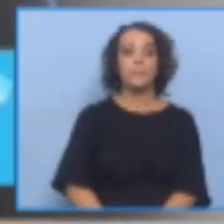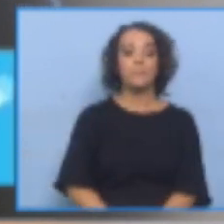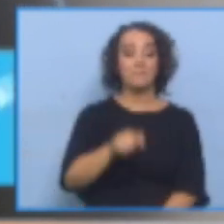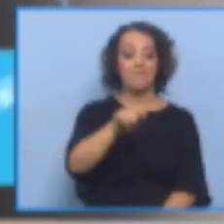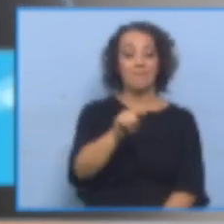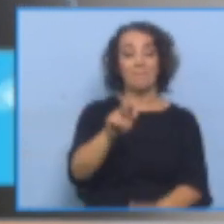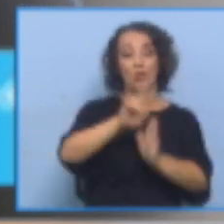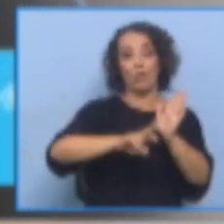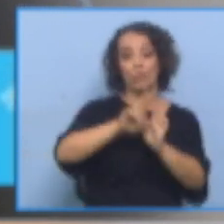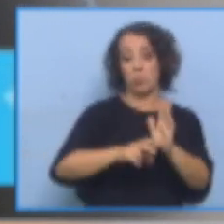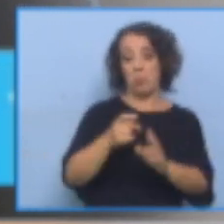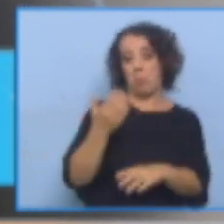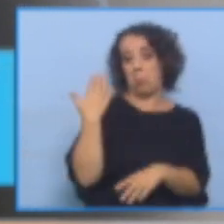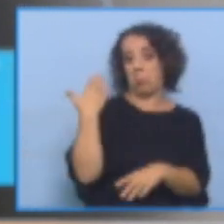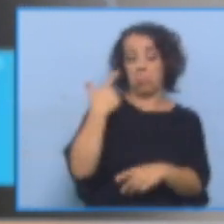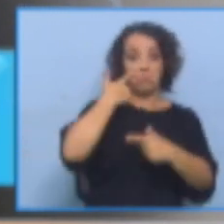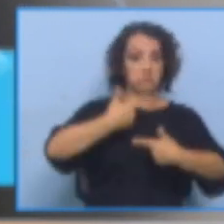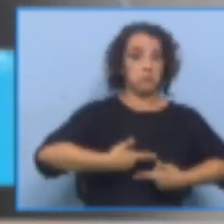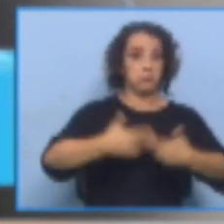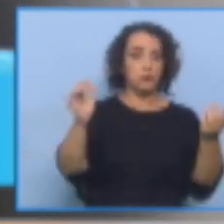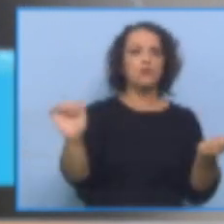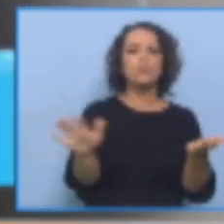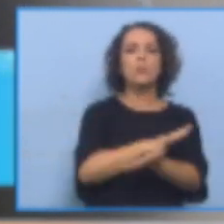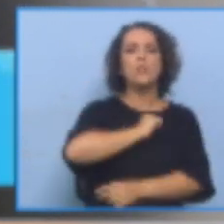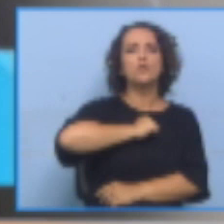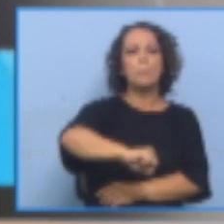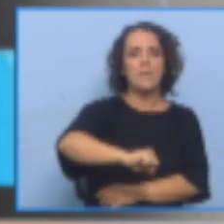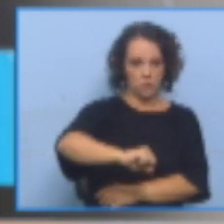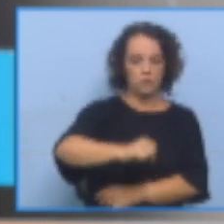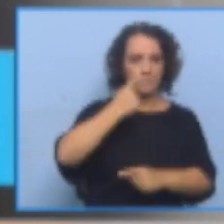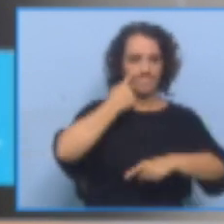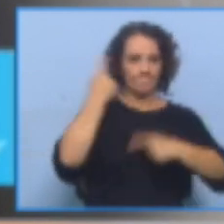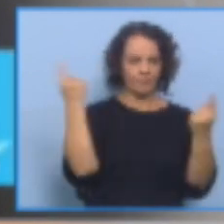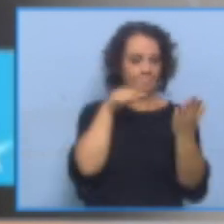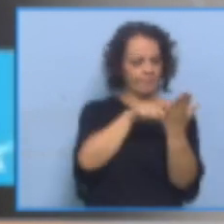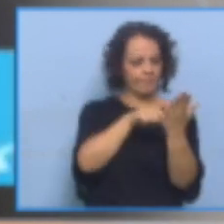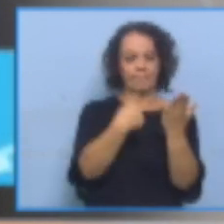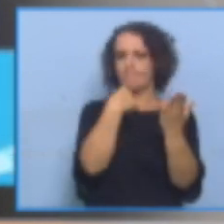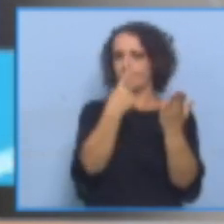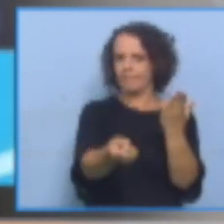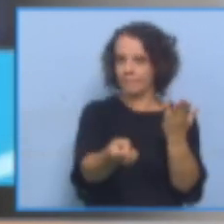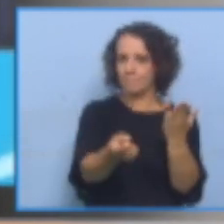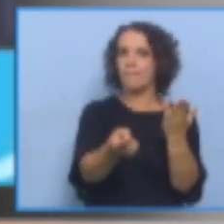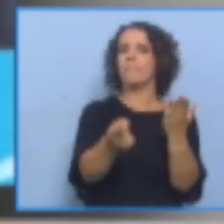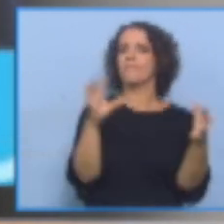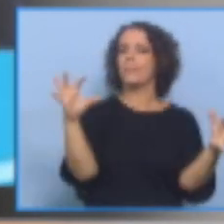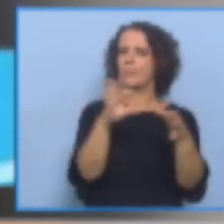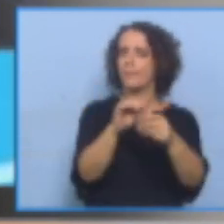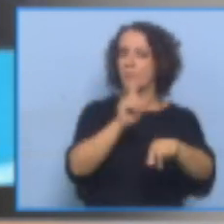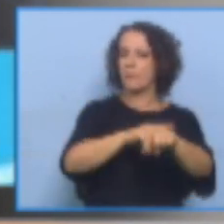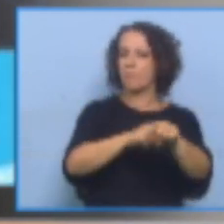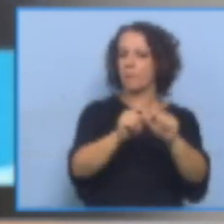divulgado há relativamente pouco tempo, até pelo Expresso, e situava-se, no fundo, num outro período,